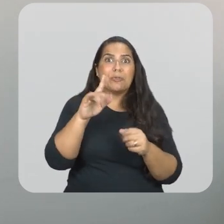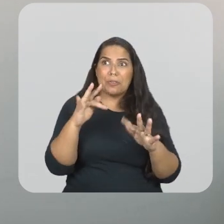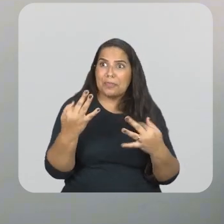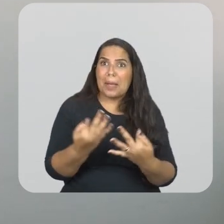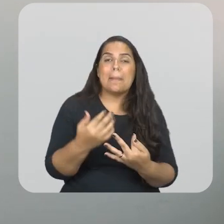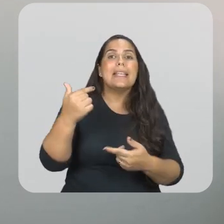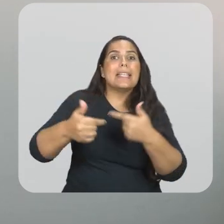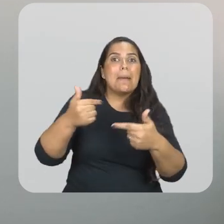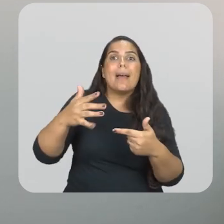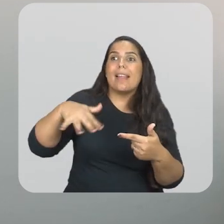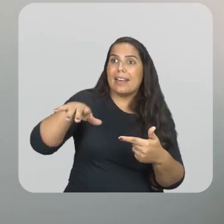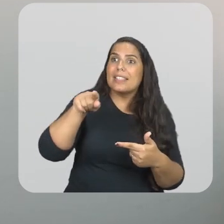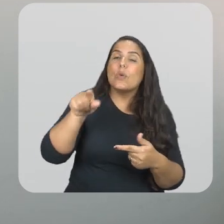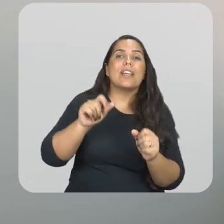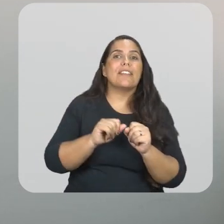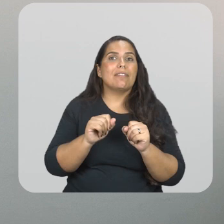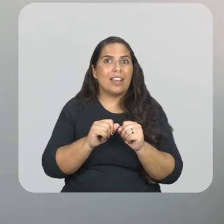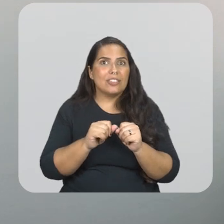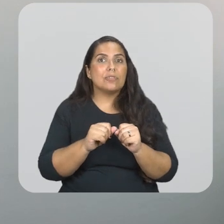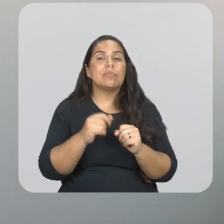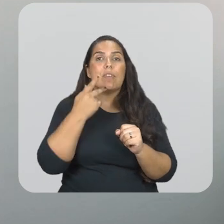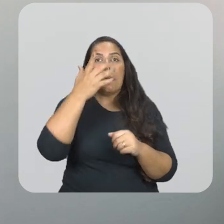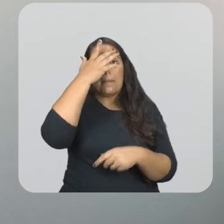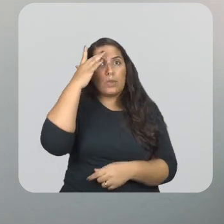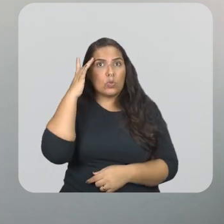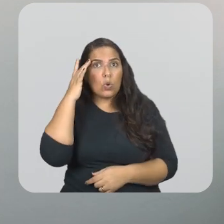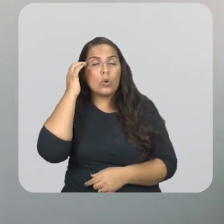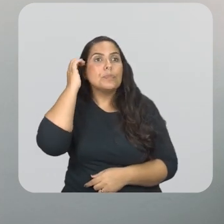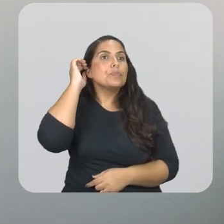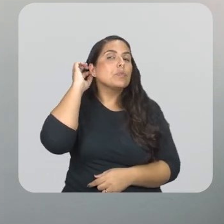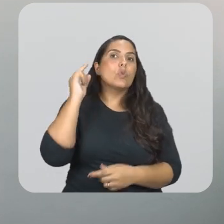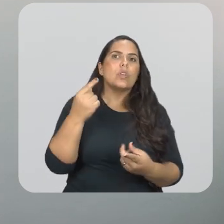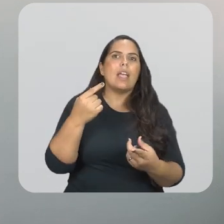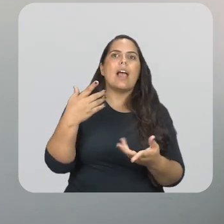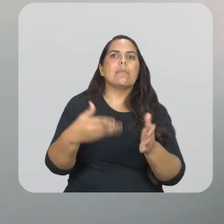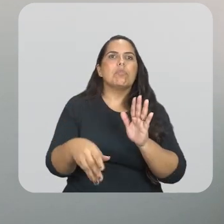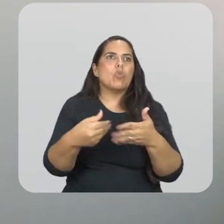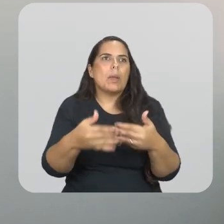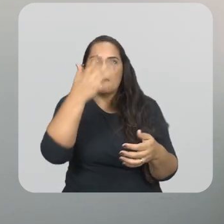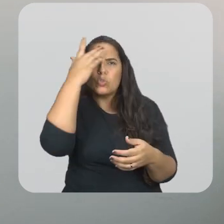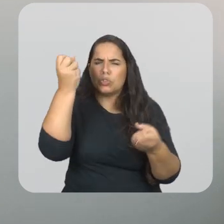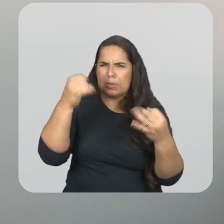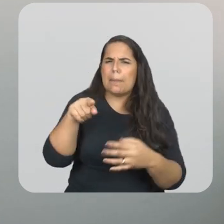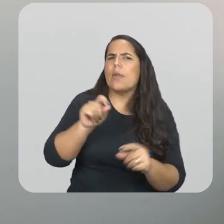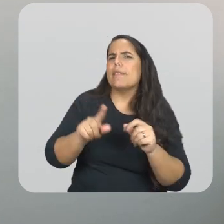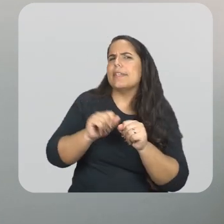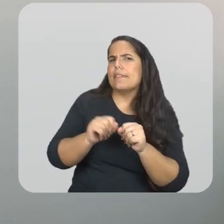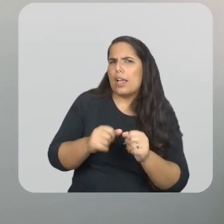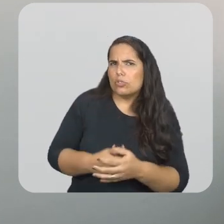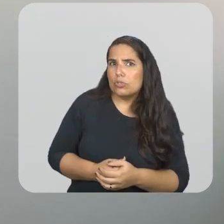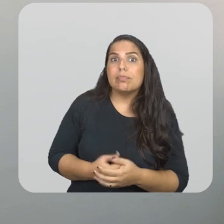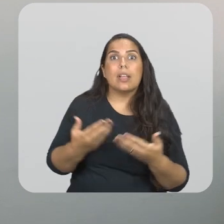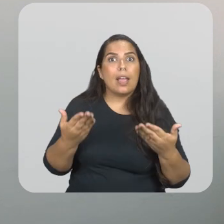Dizer para quem trabalha na sua casa o que faz. Dizer para as pessoas que o motorista do ônibus, você consegue explicar para ele o que é que